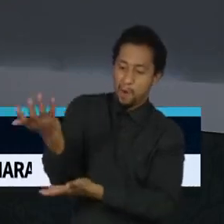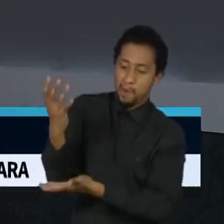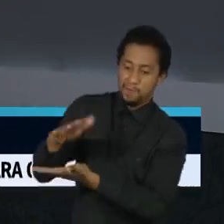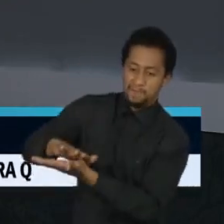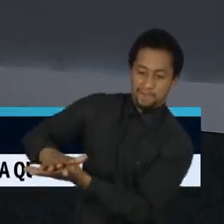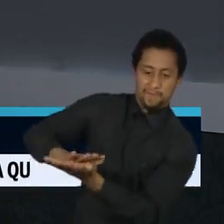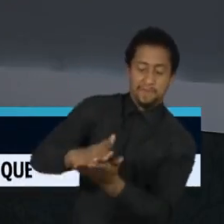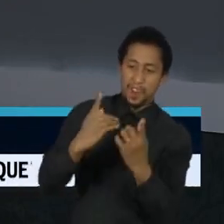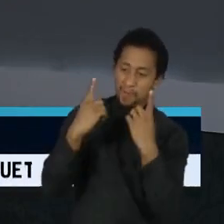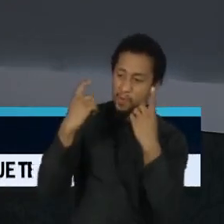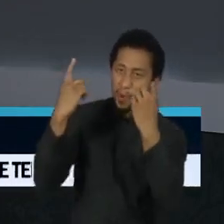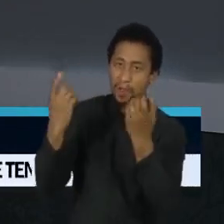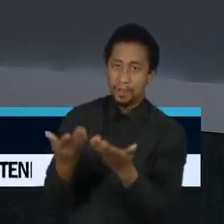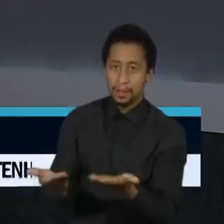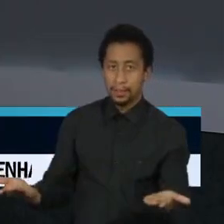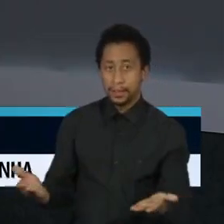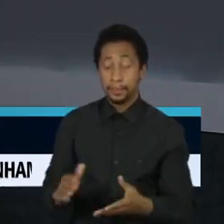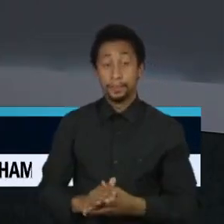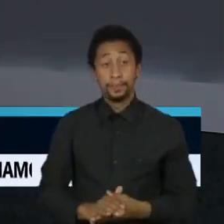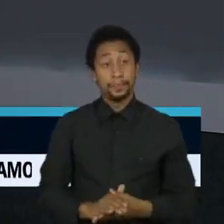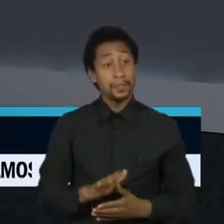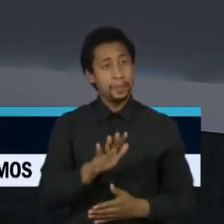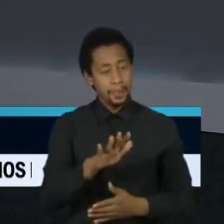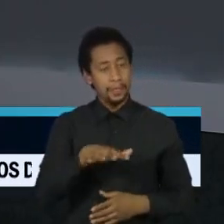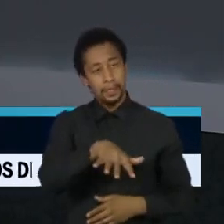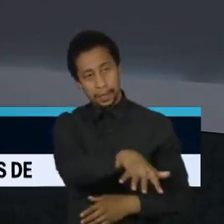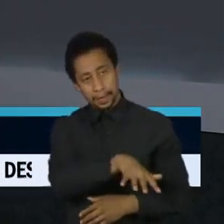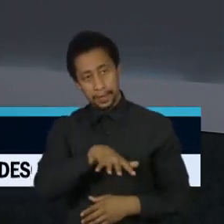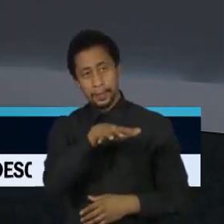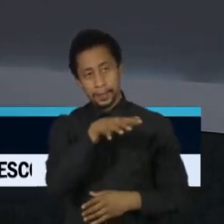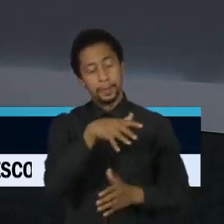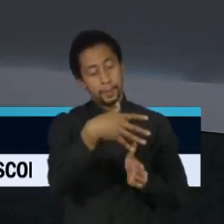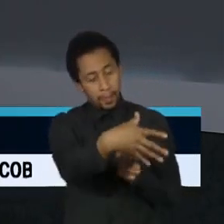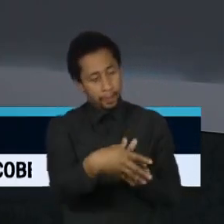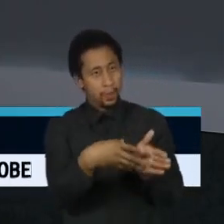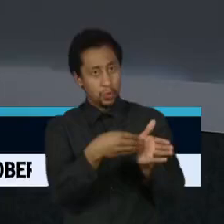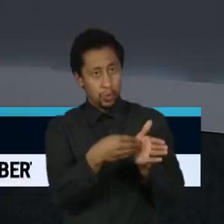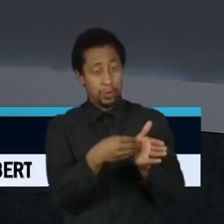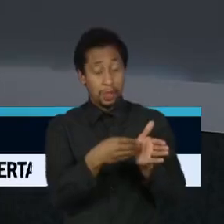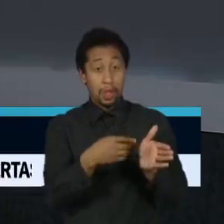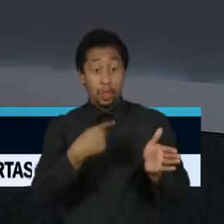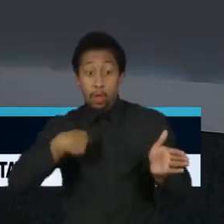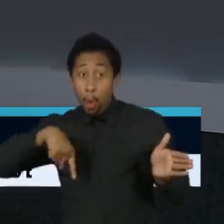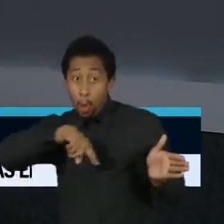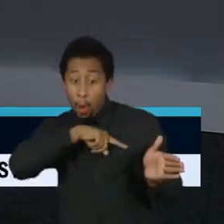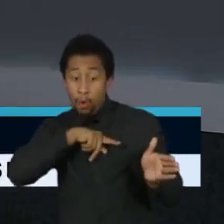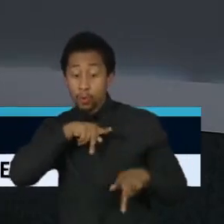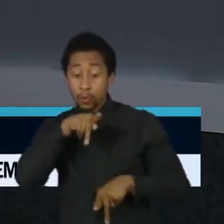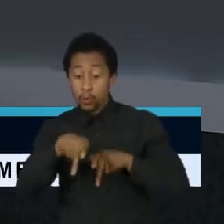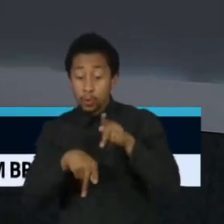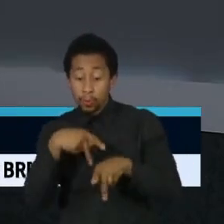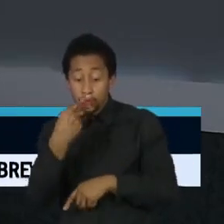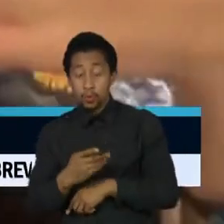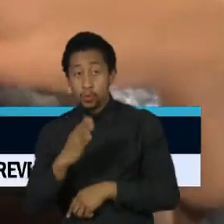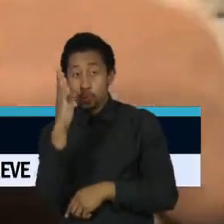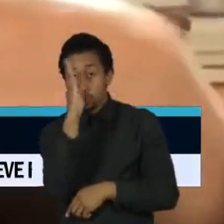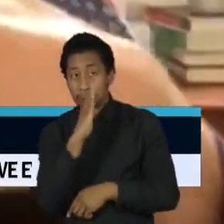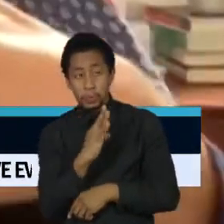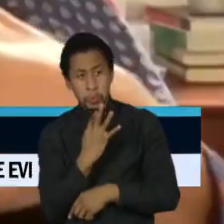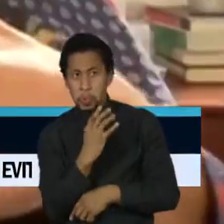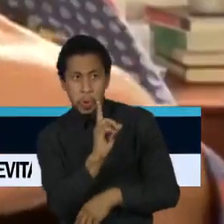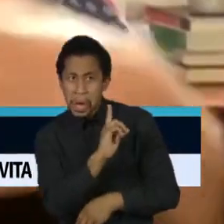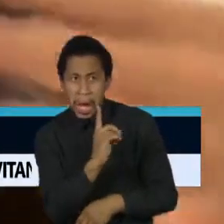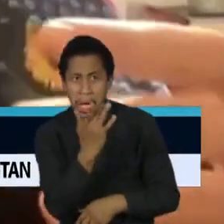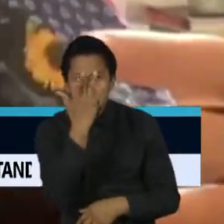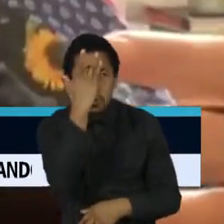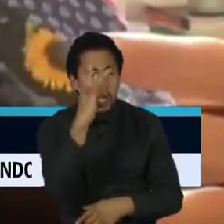É um território que é incompreendido por nós mesmos. Nós, brasileiros, não conhecemos o poder e o que significa realmente a Amazônia. O